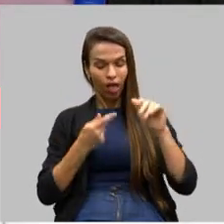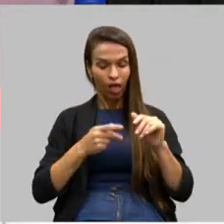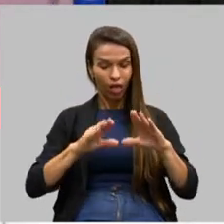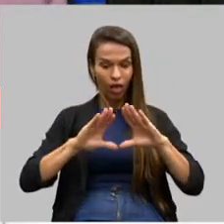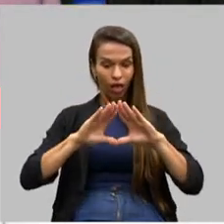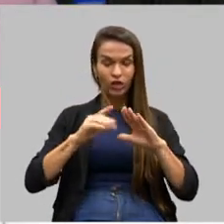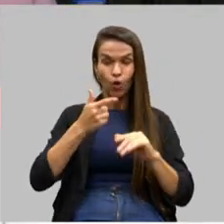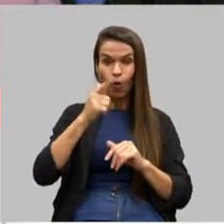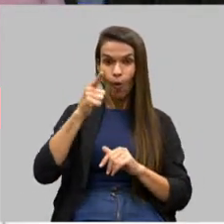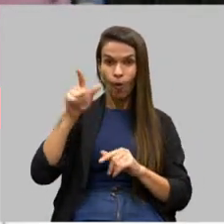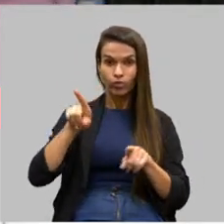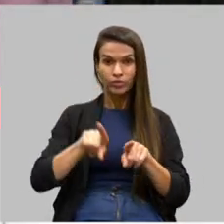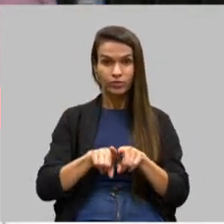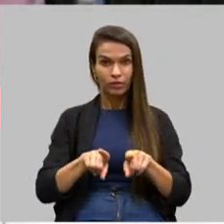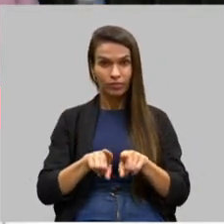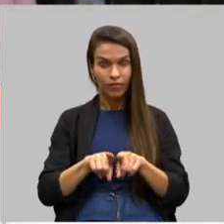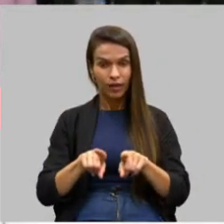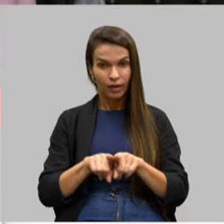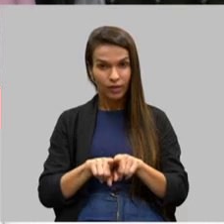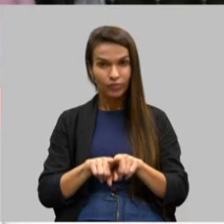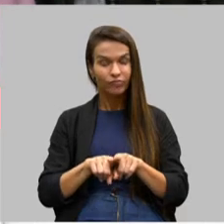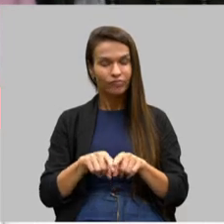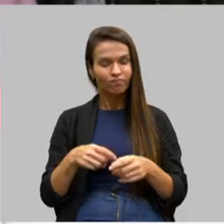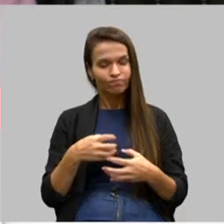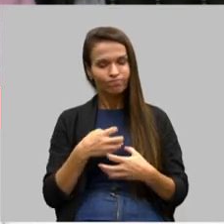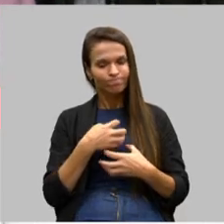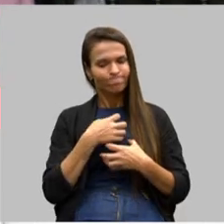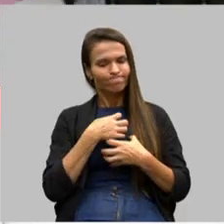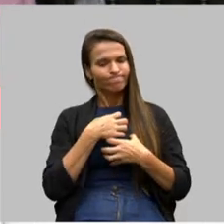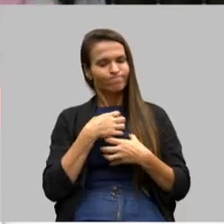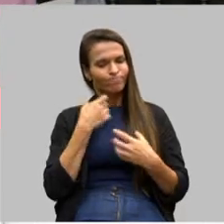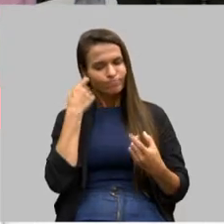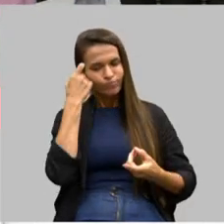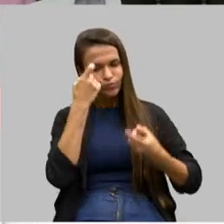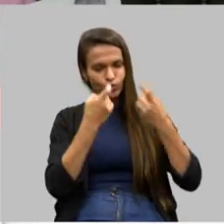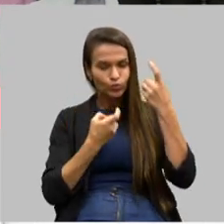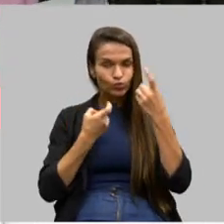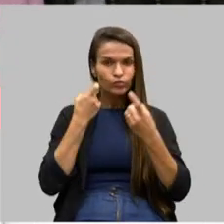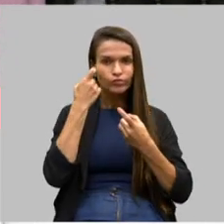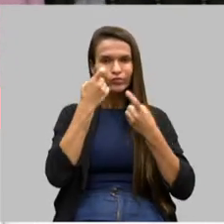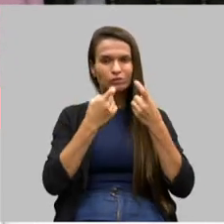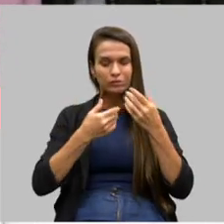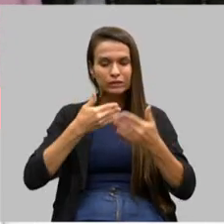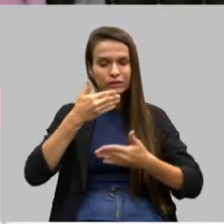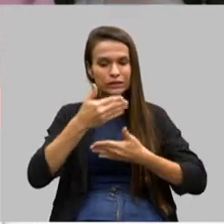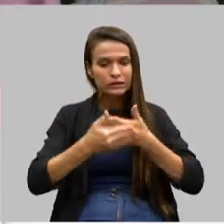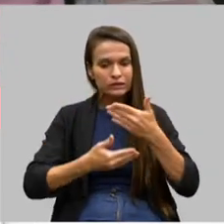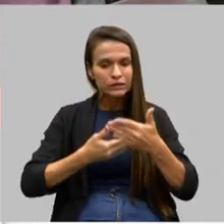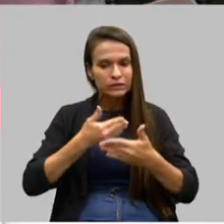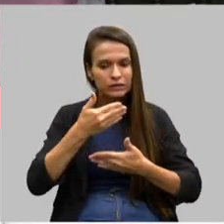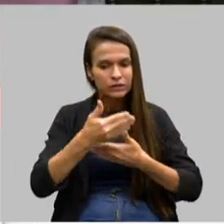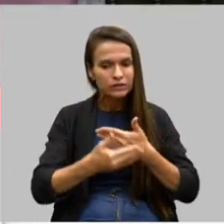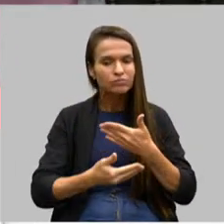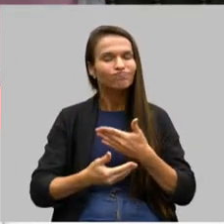outros, e eu fico muito preocupado com o roteiro que a gente está escrevendo.